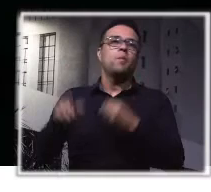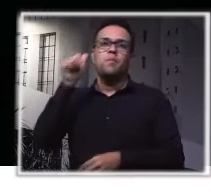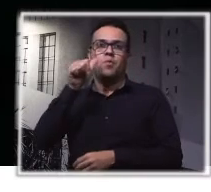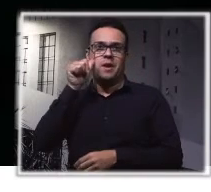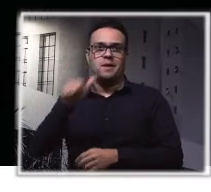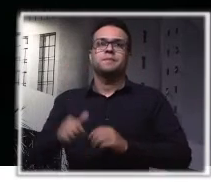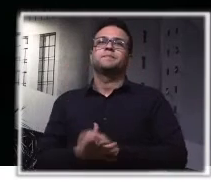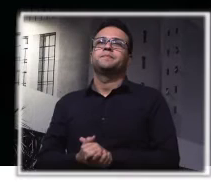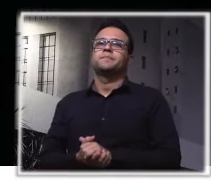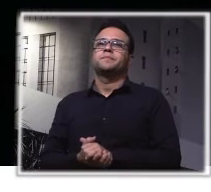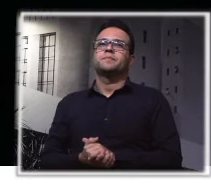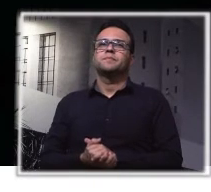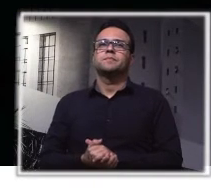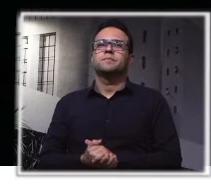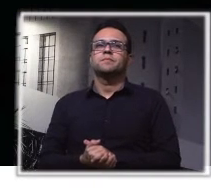mulheres.